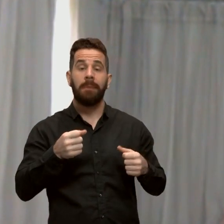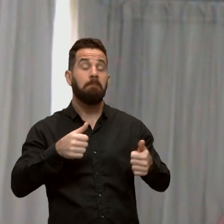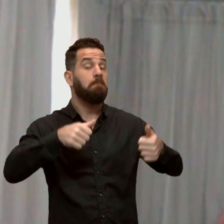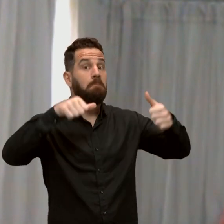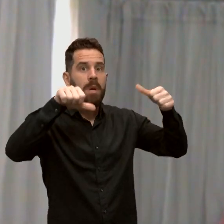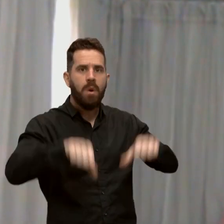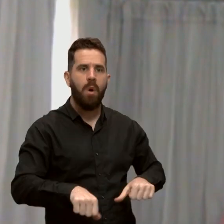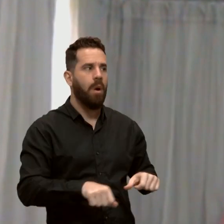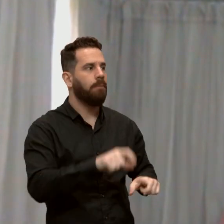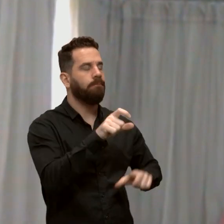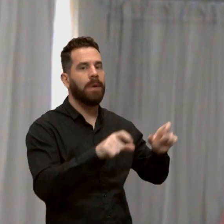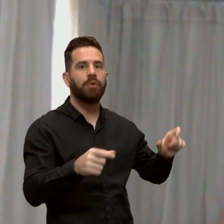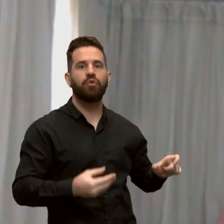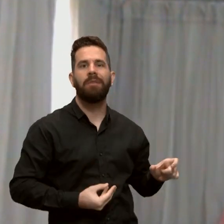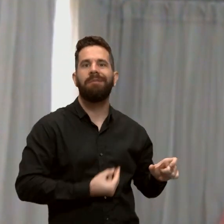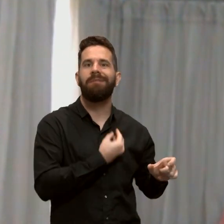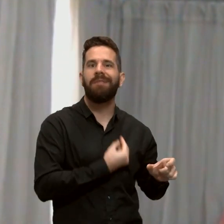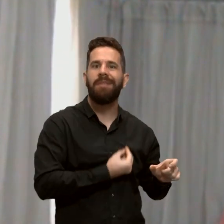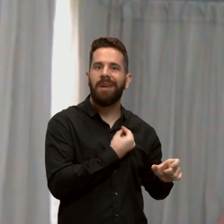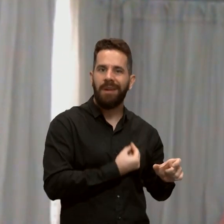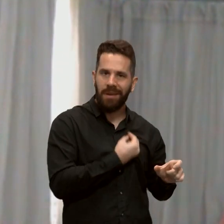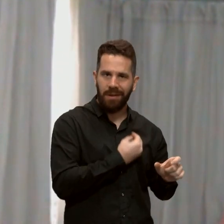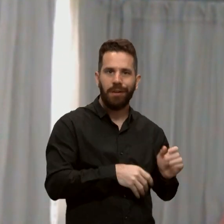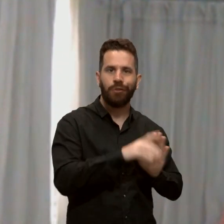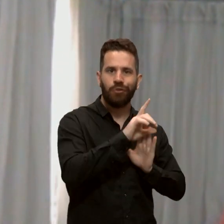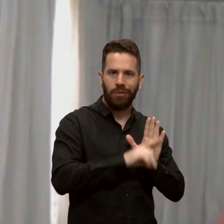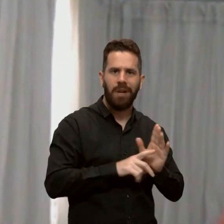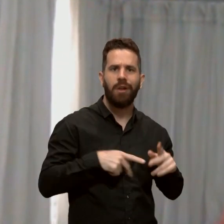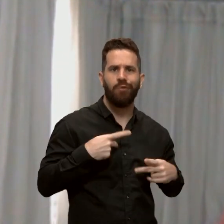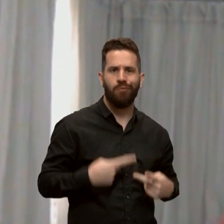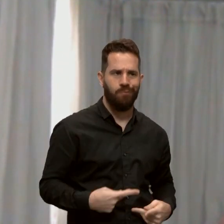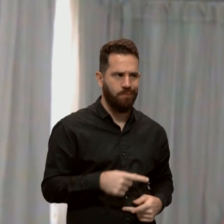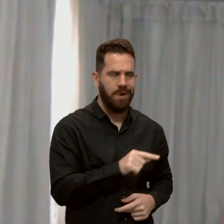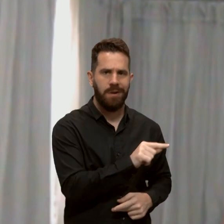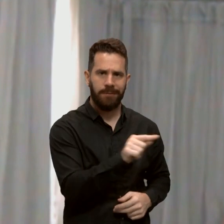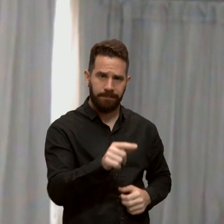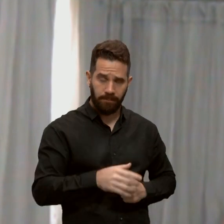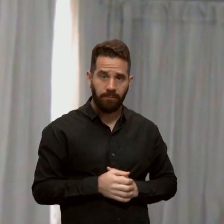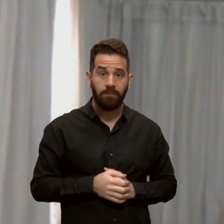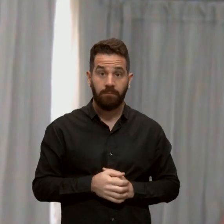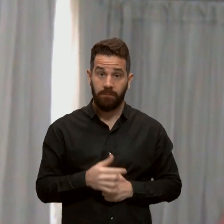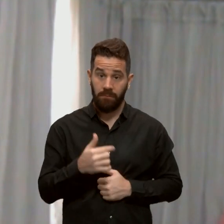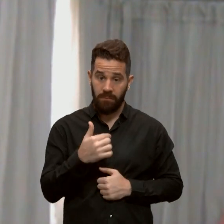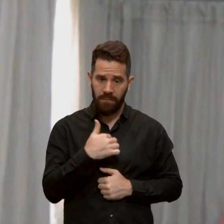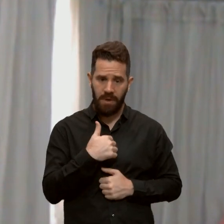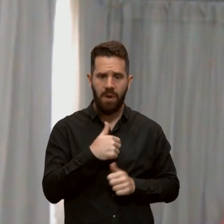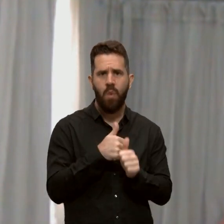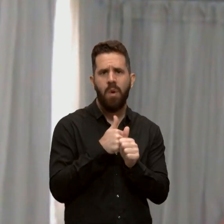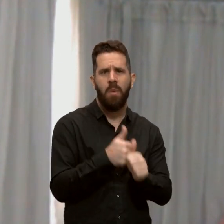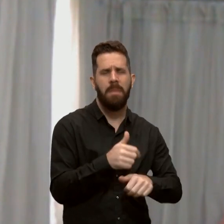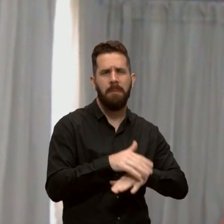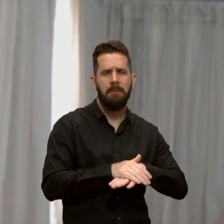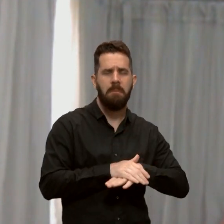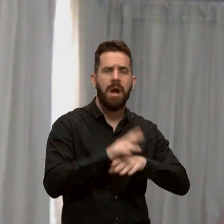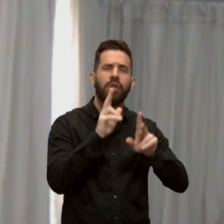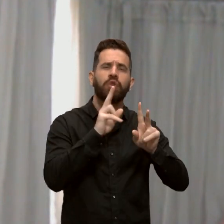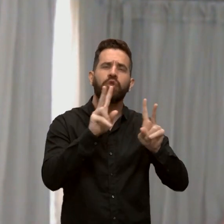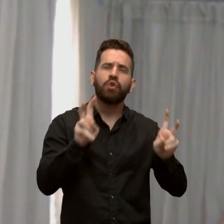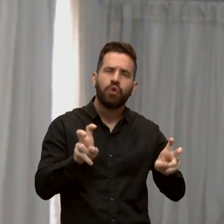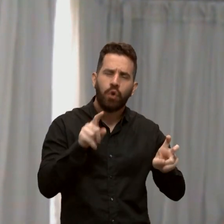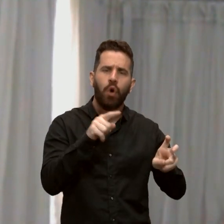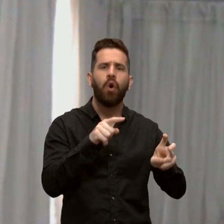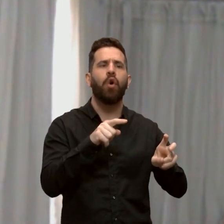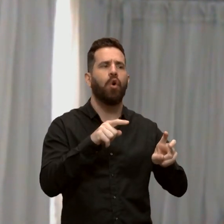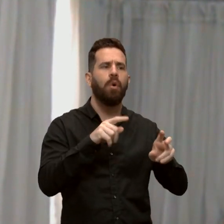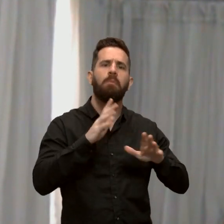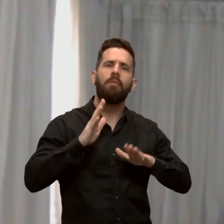humanos. Eu acompanho um pouquinho melhor a luta pela terra, e a